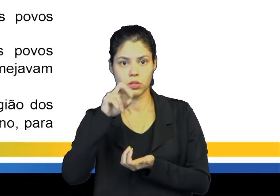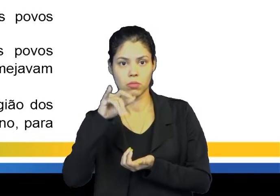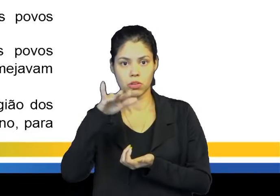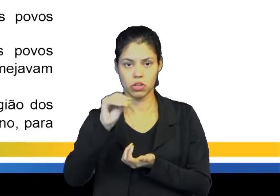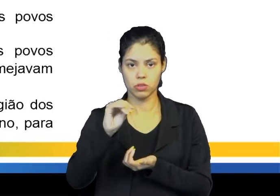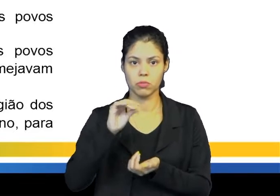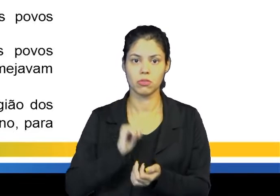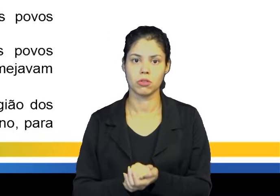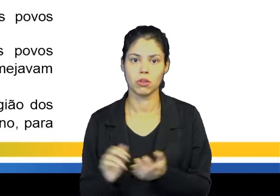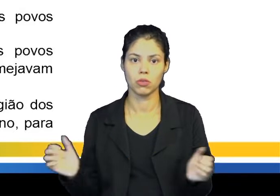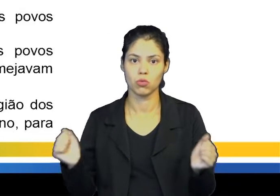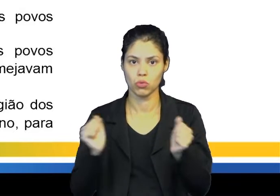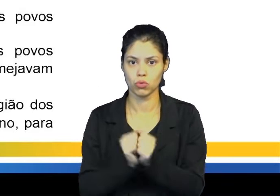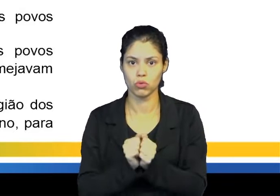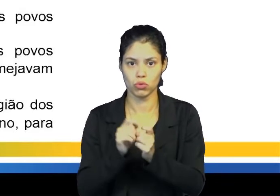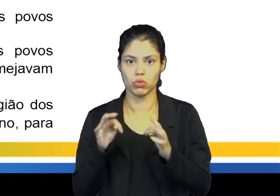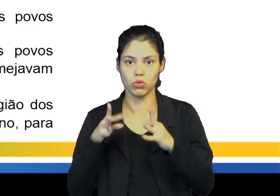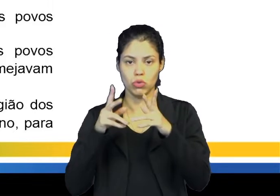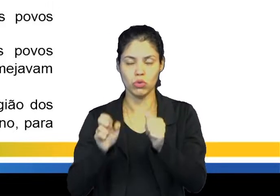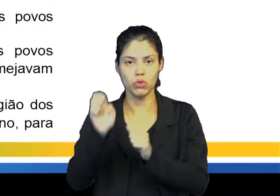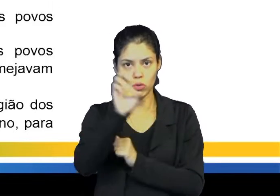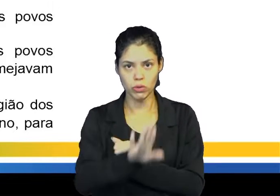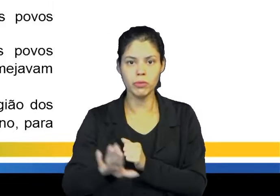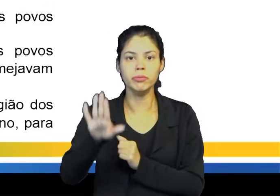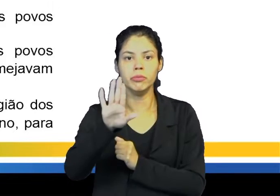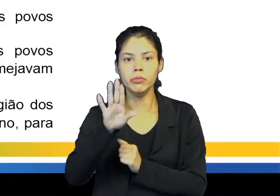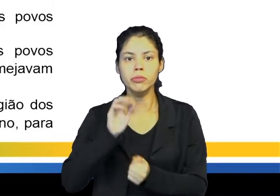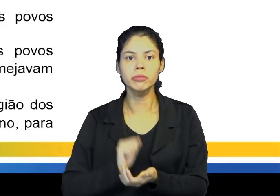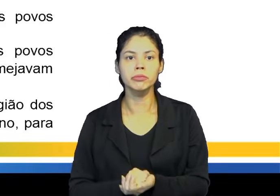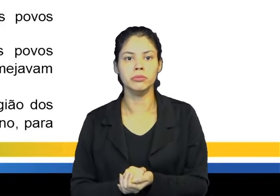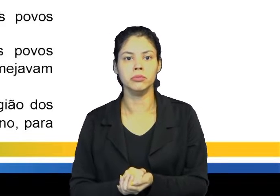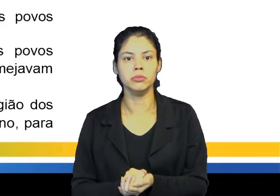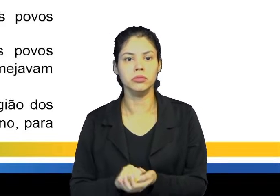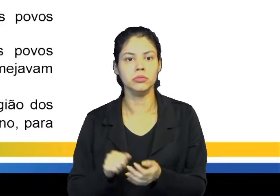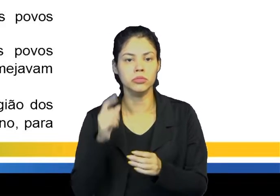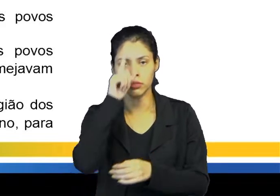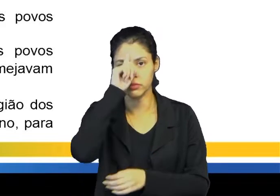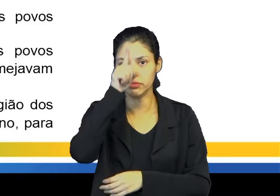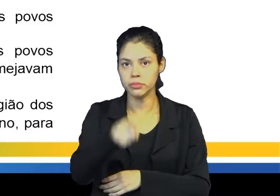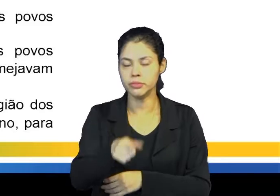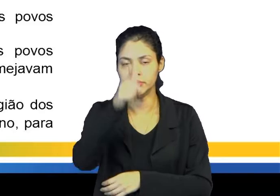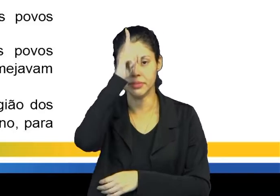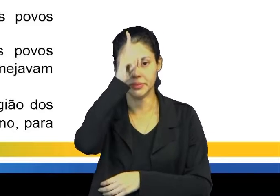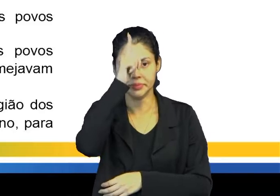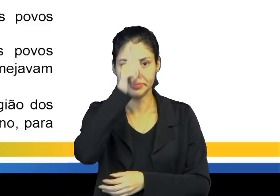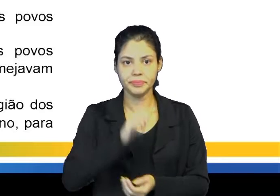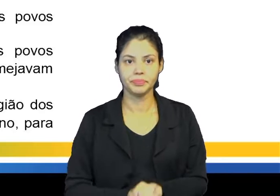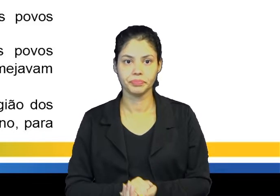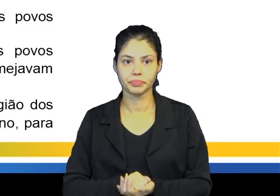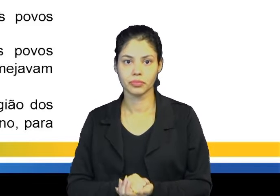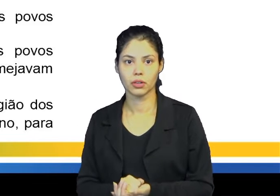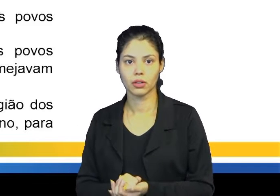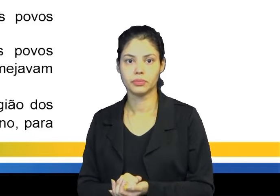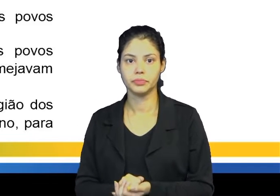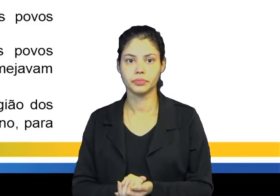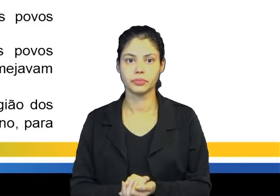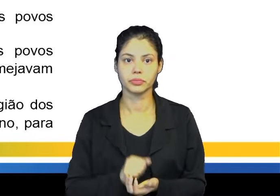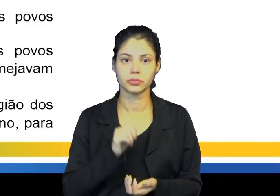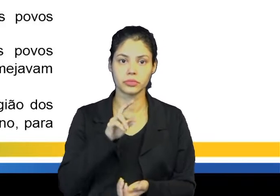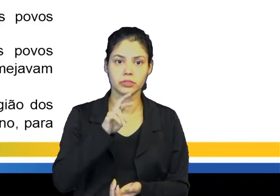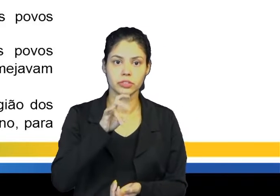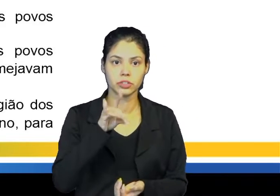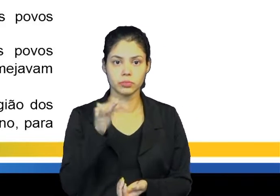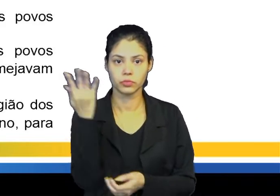pan-germanismo, queria unificar todos os povos germânicos da Europa sob a liderança da Alemanha. A questão do